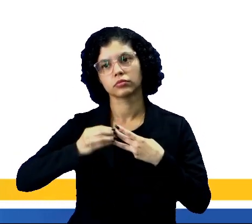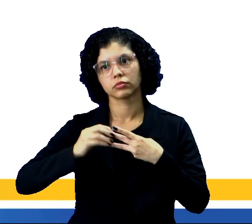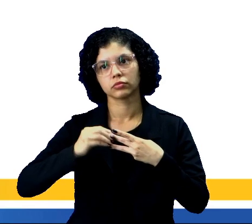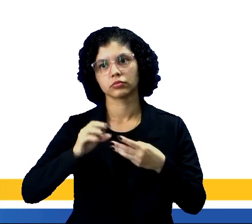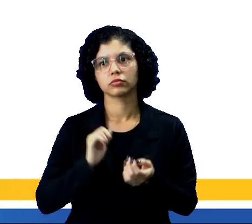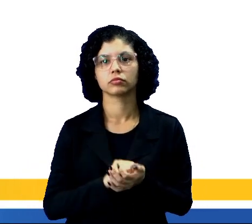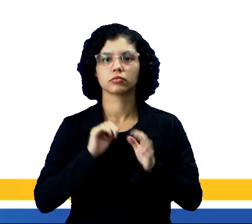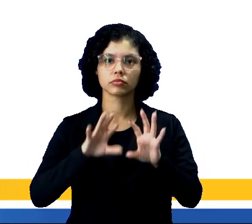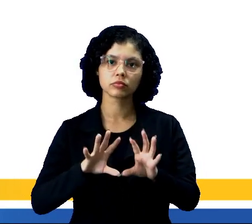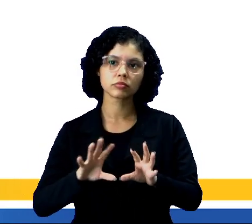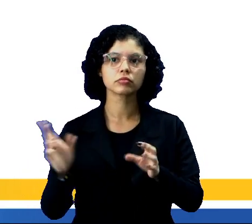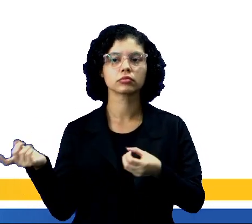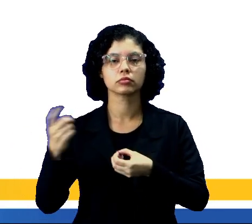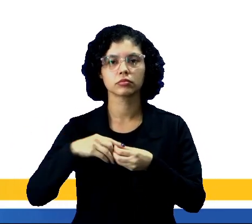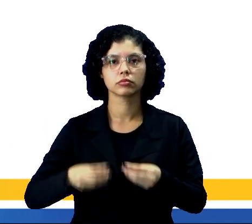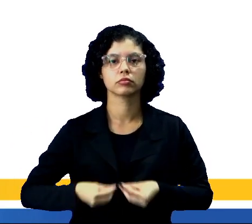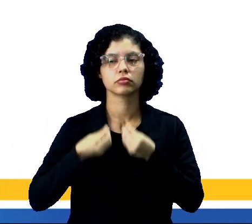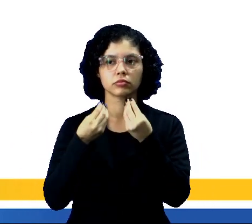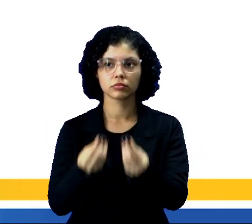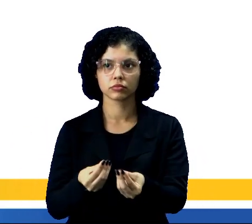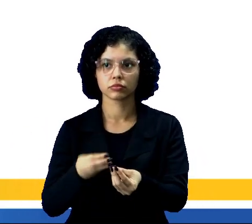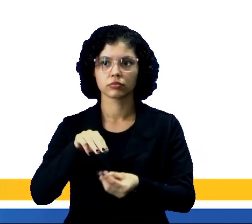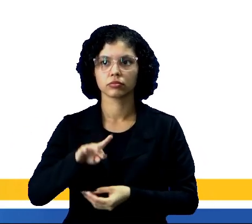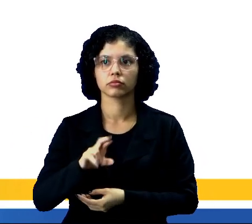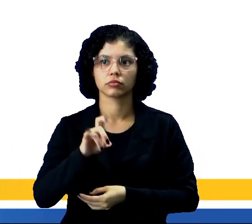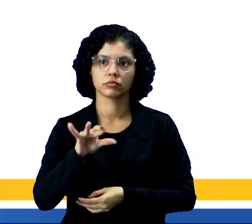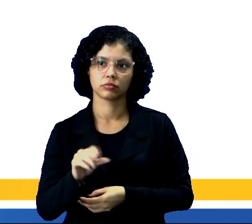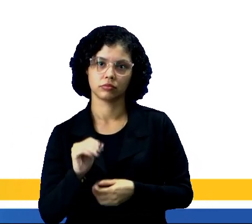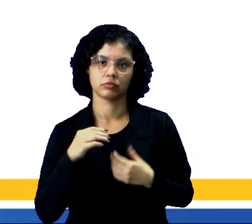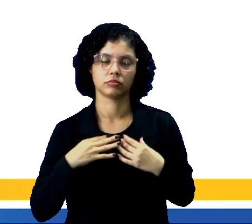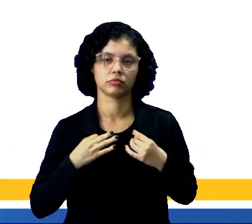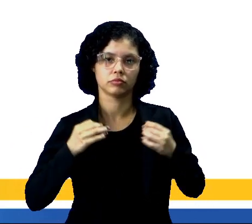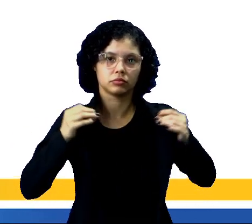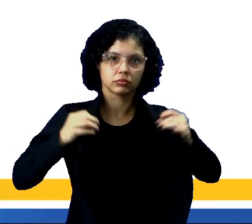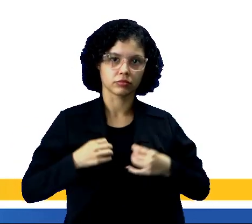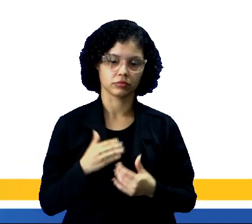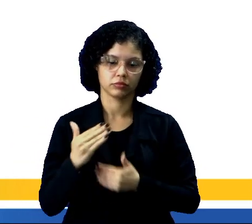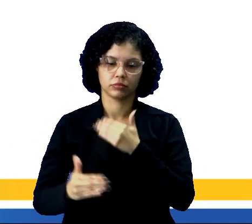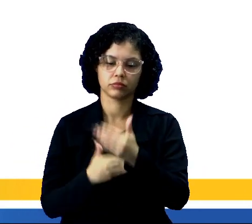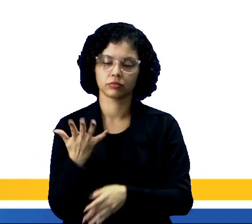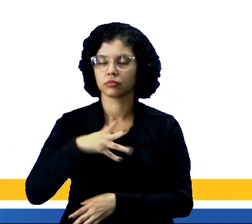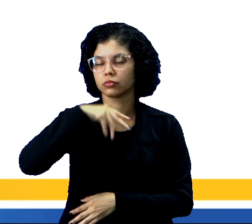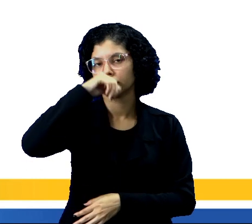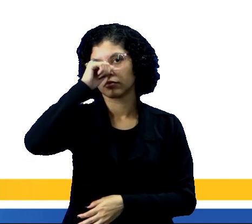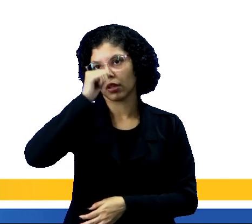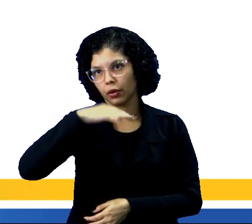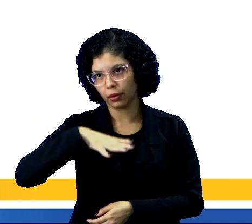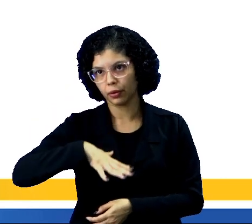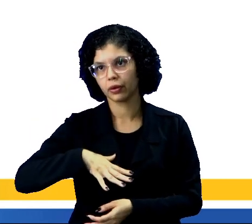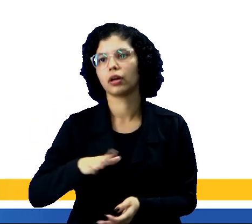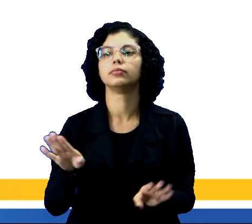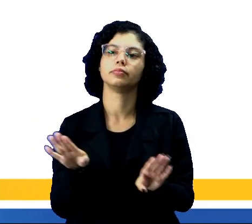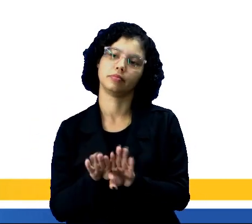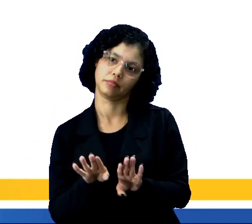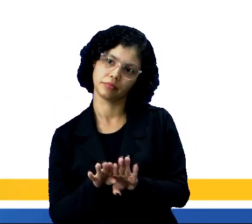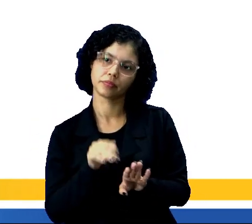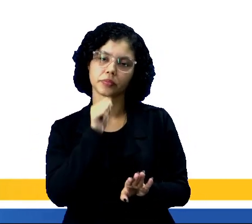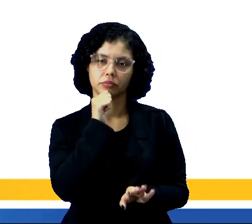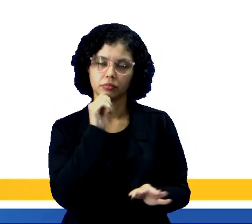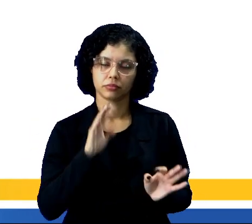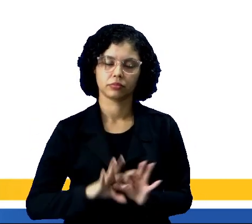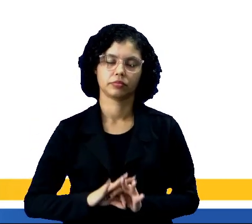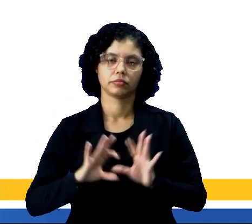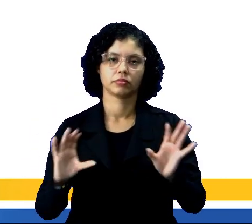células. E aí as células devolvem os produtos metabólicos que durante a expiração nós também liberamos esse